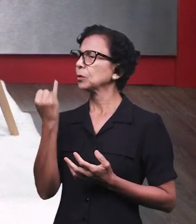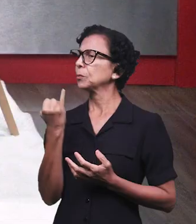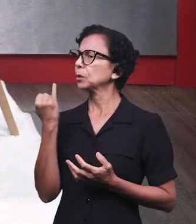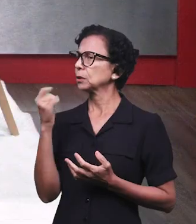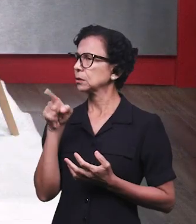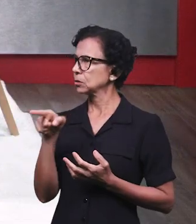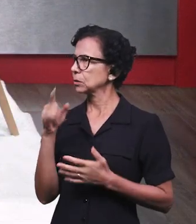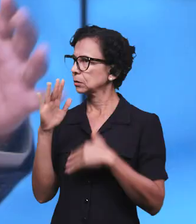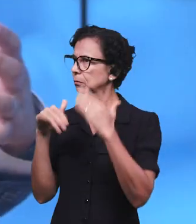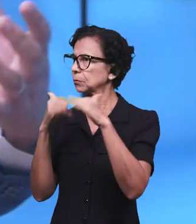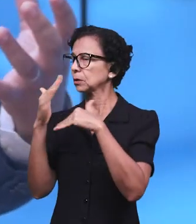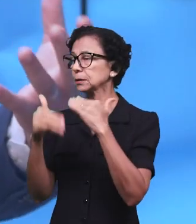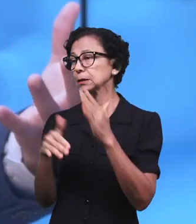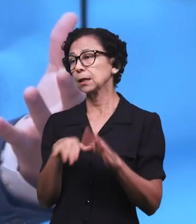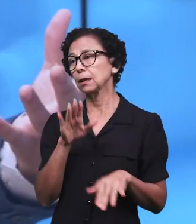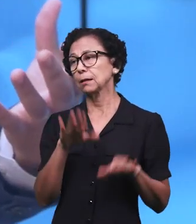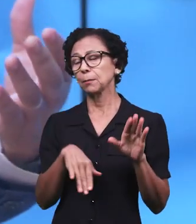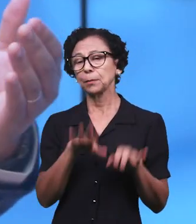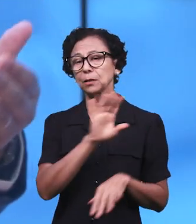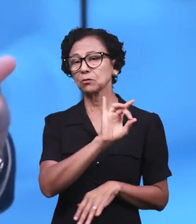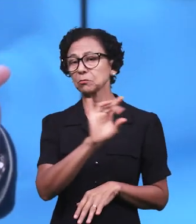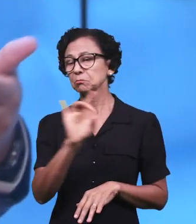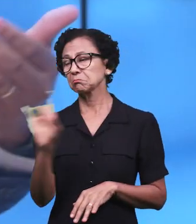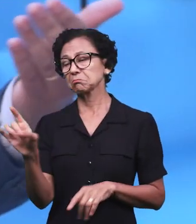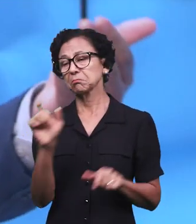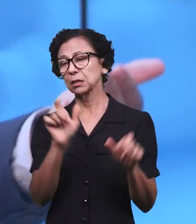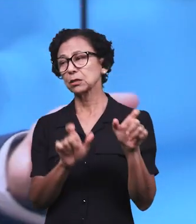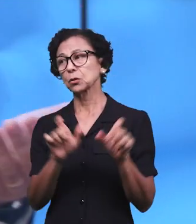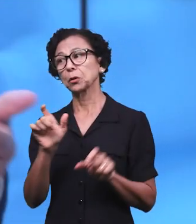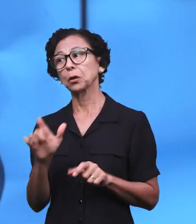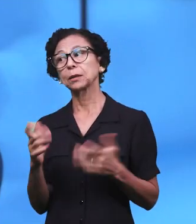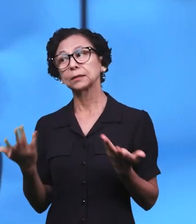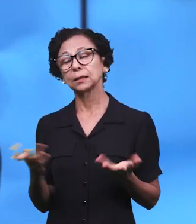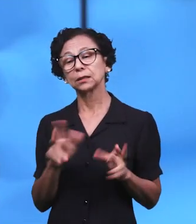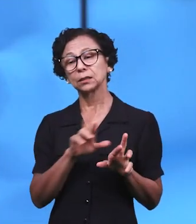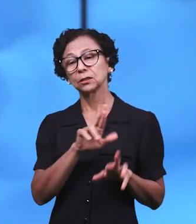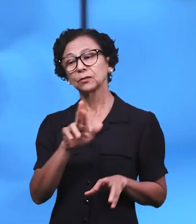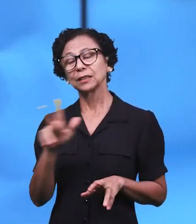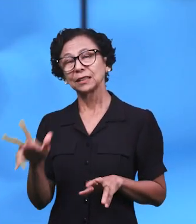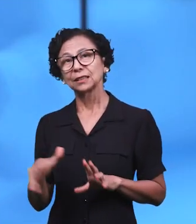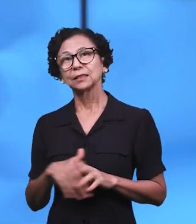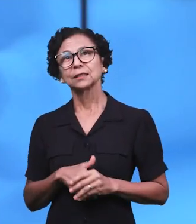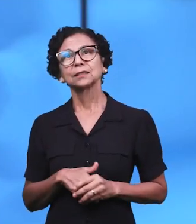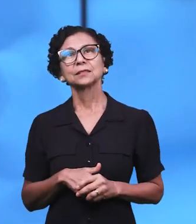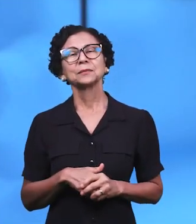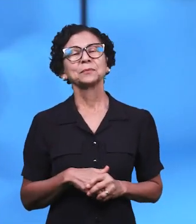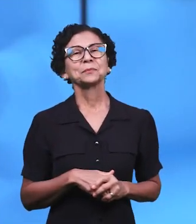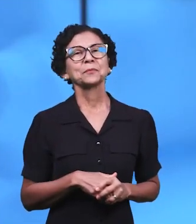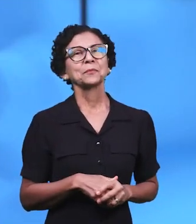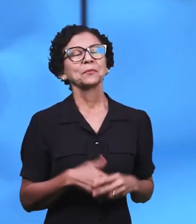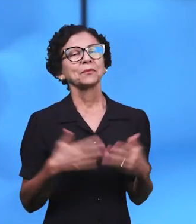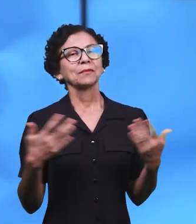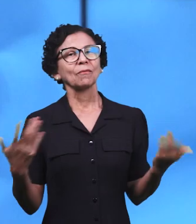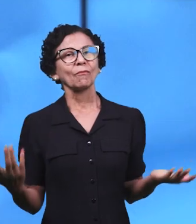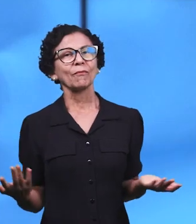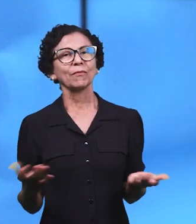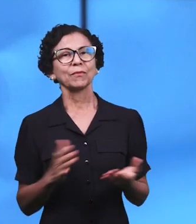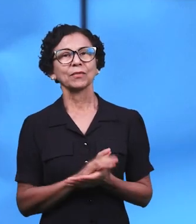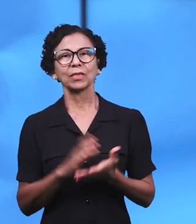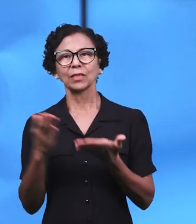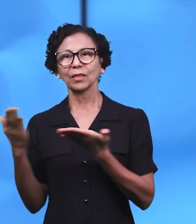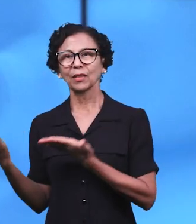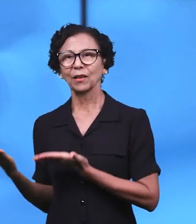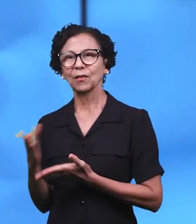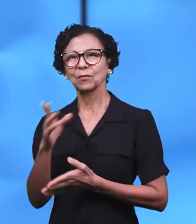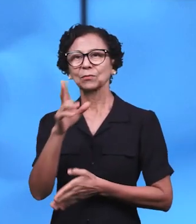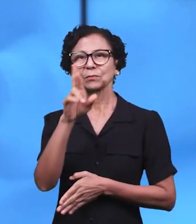muito importante é o processo, né? Cada caso tem o seu caso e é muito importante estarmos atentos quanto a isso. E, pessoal,